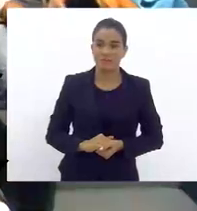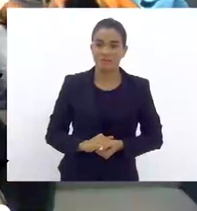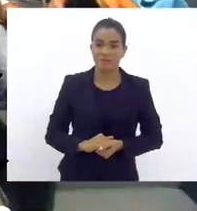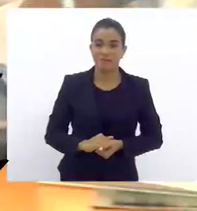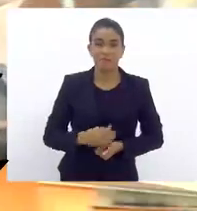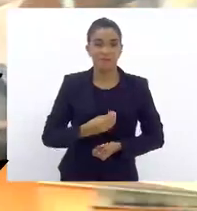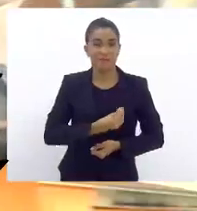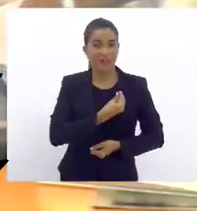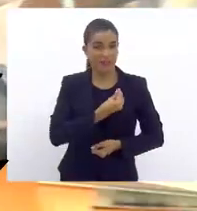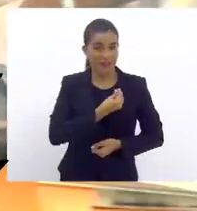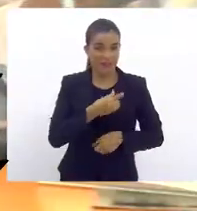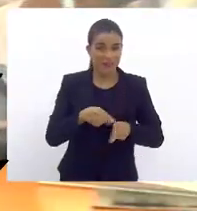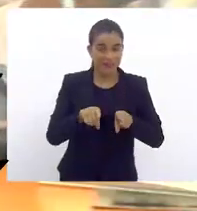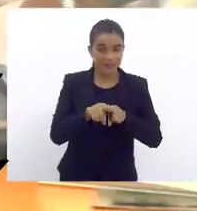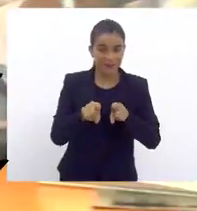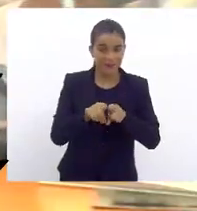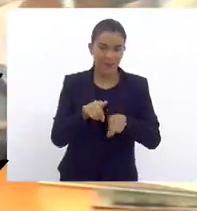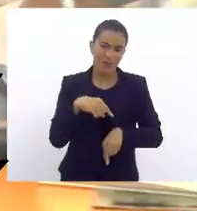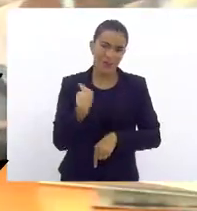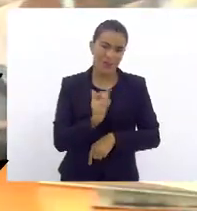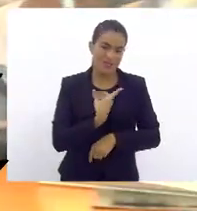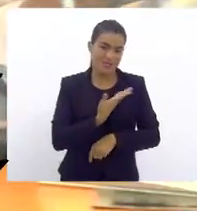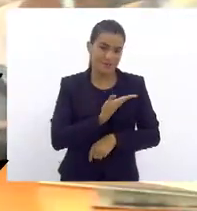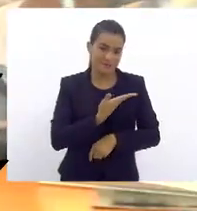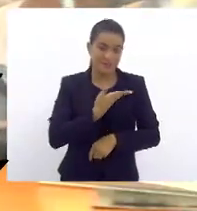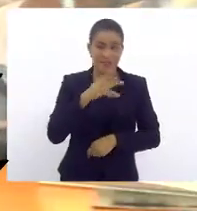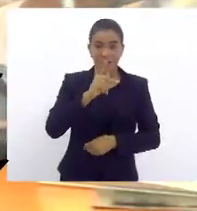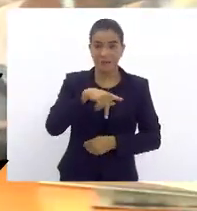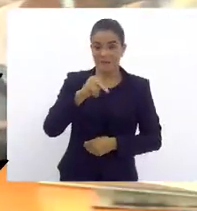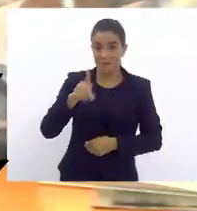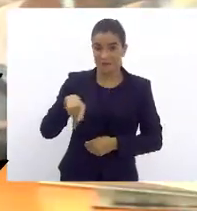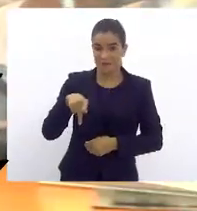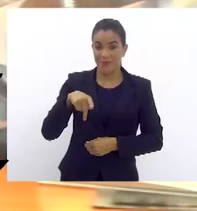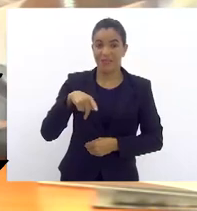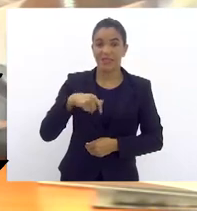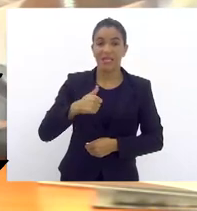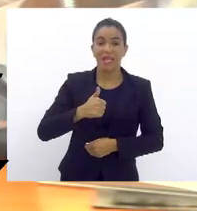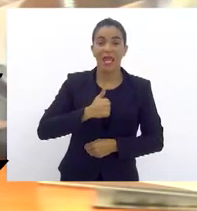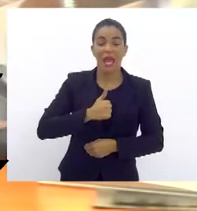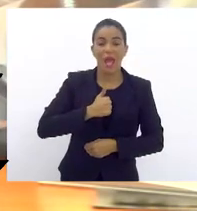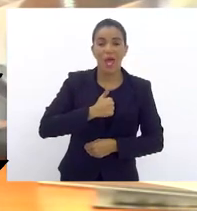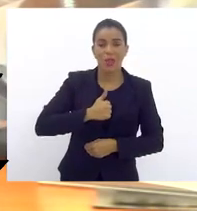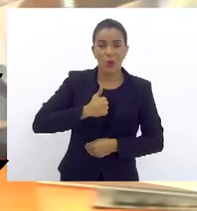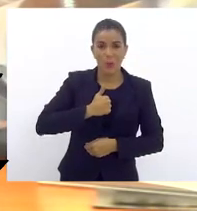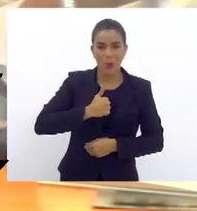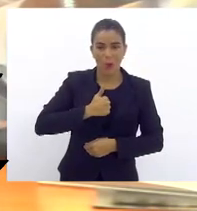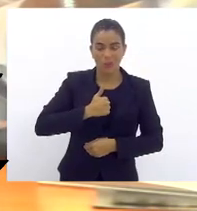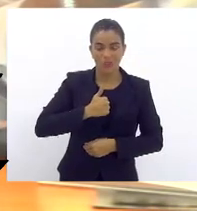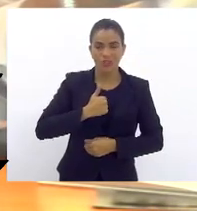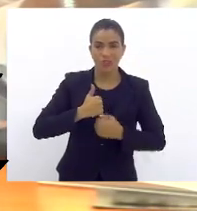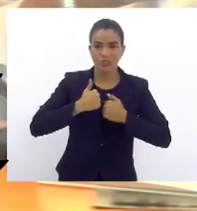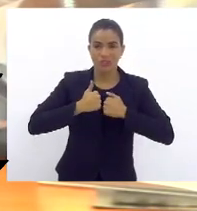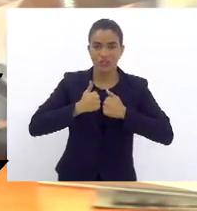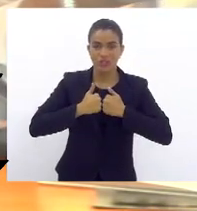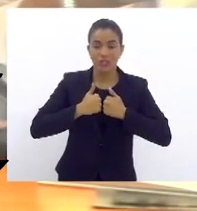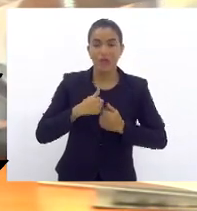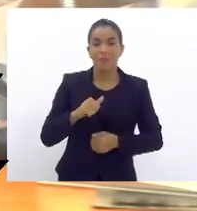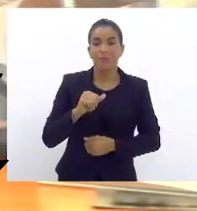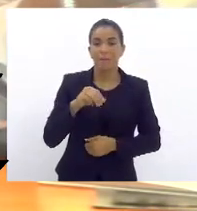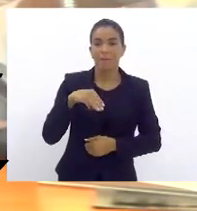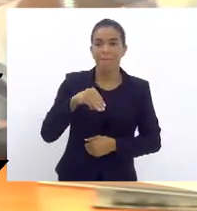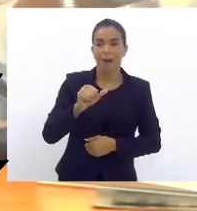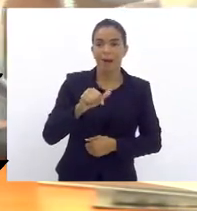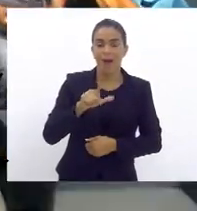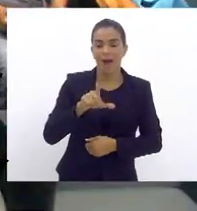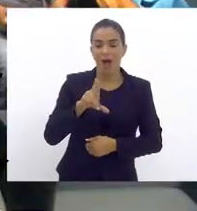tá aqui também nosso amigo professor de Antropologia da UFF Professor Wolf malungo